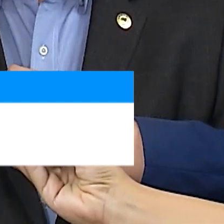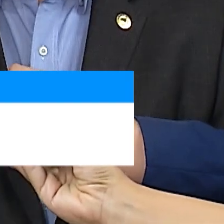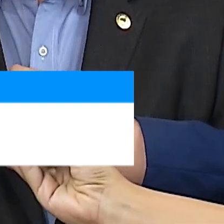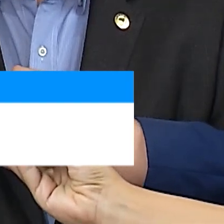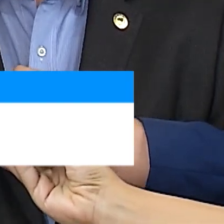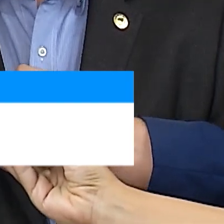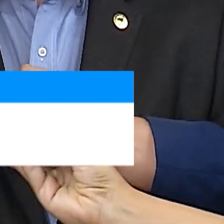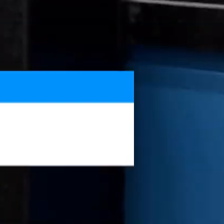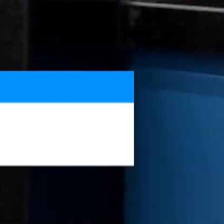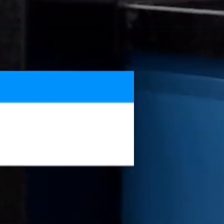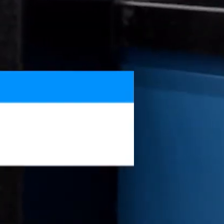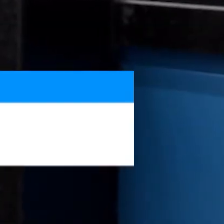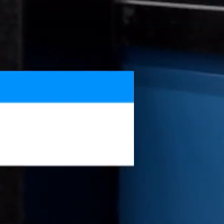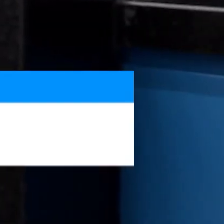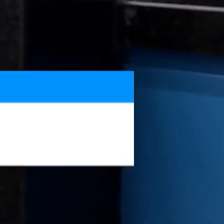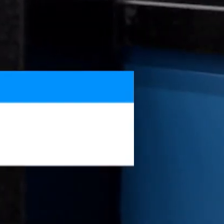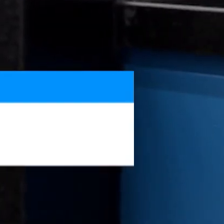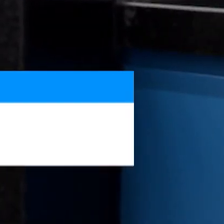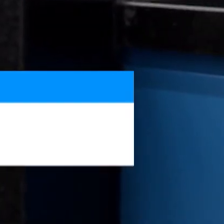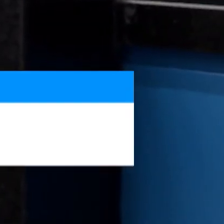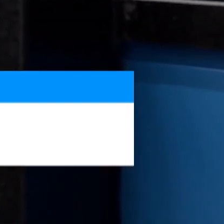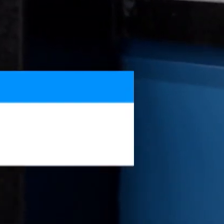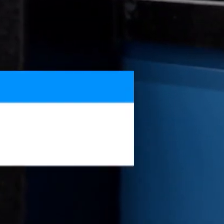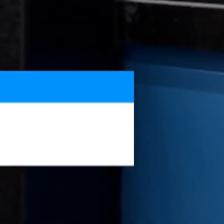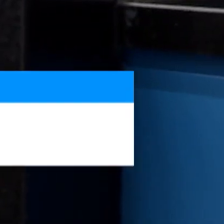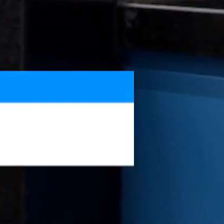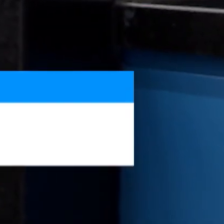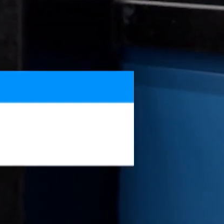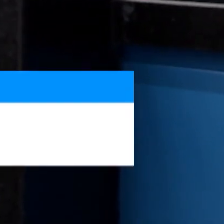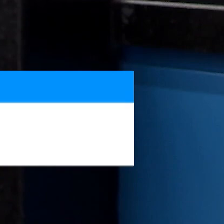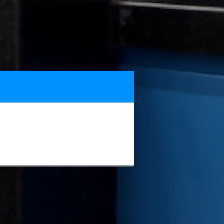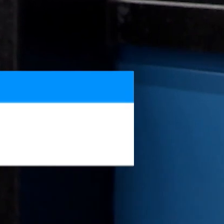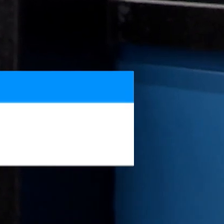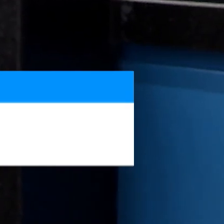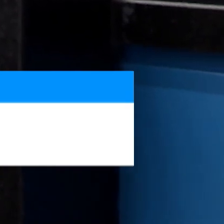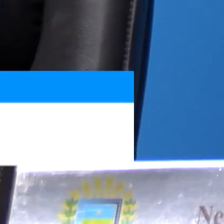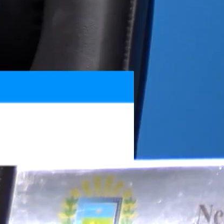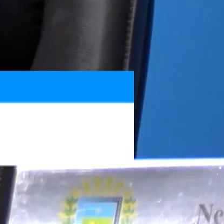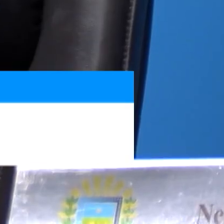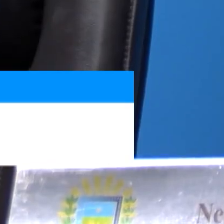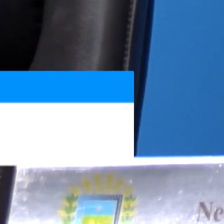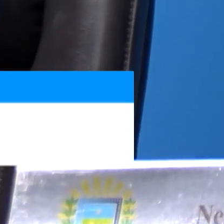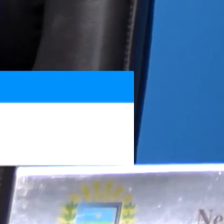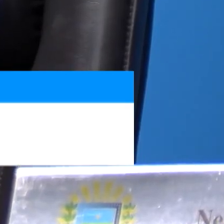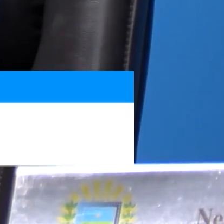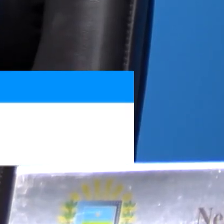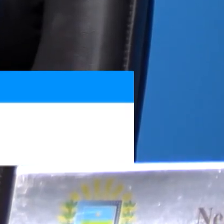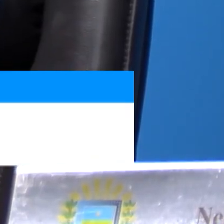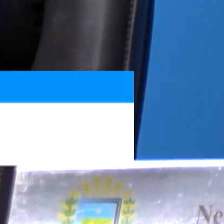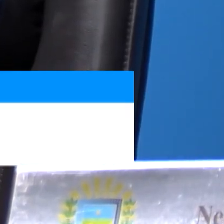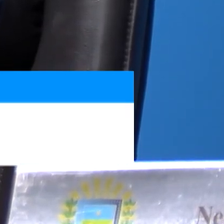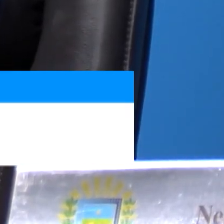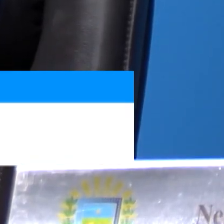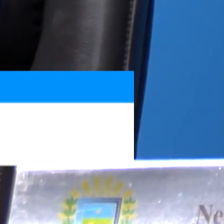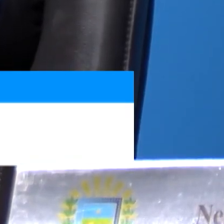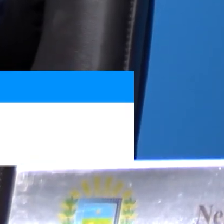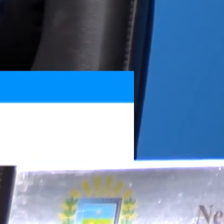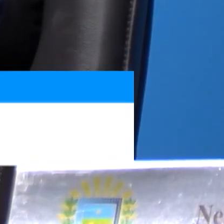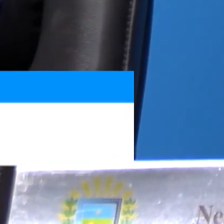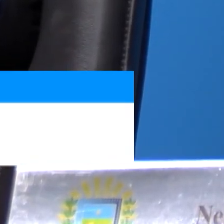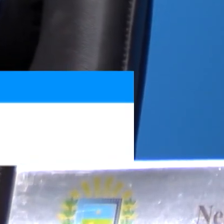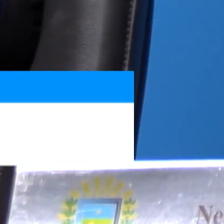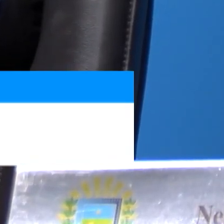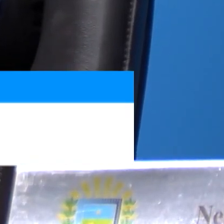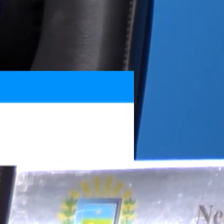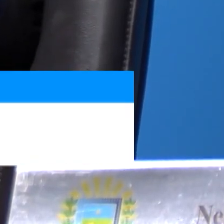dessa estrutura que será posta. Conforme o deputado Paulo Correa, presidente do Legislativo, a meta da mesa diretora é finalizar